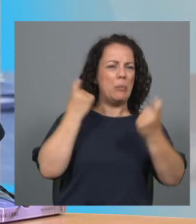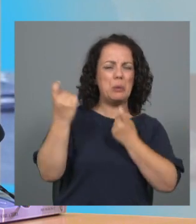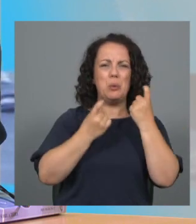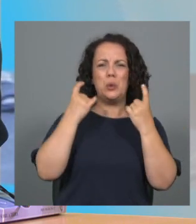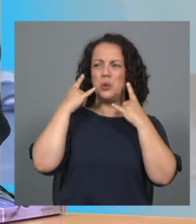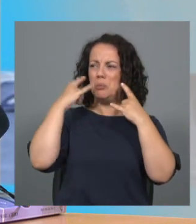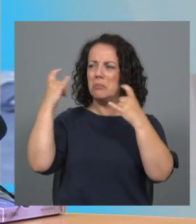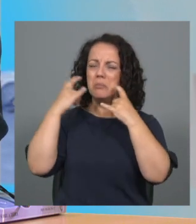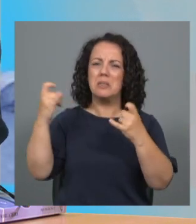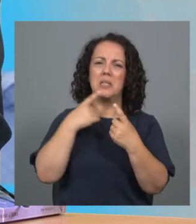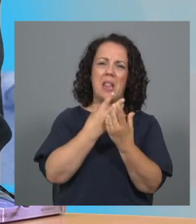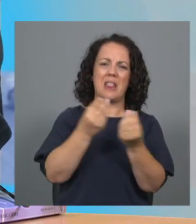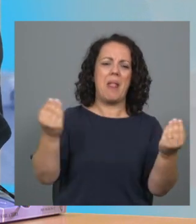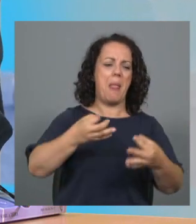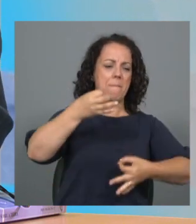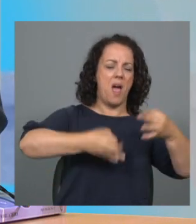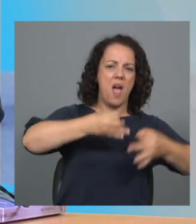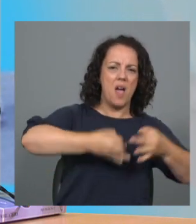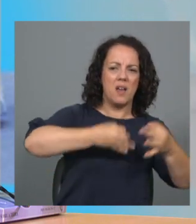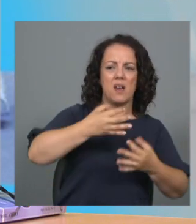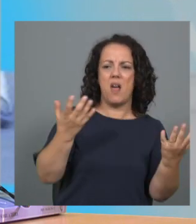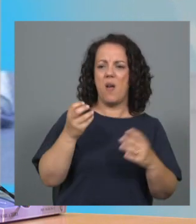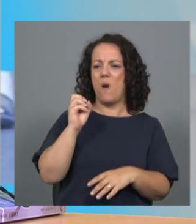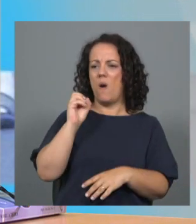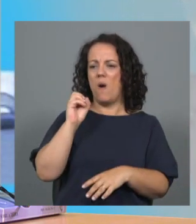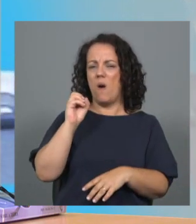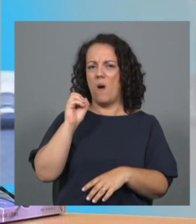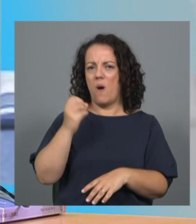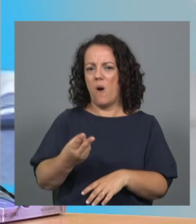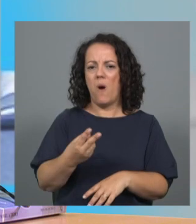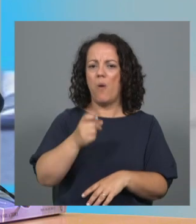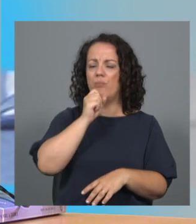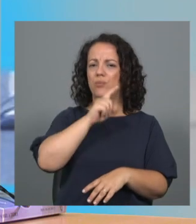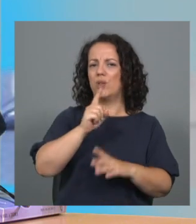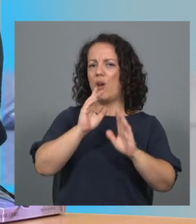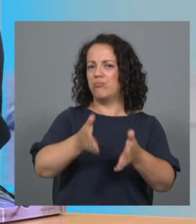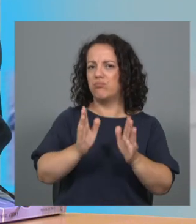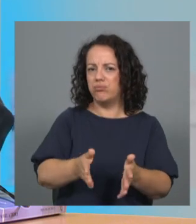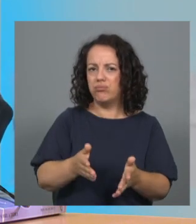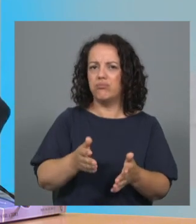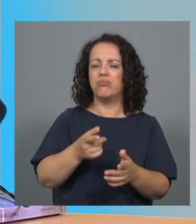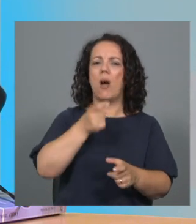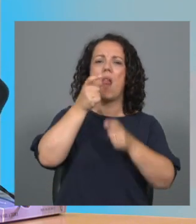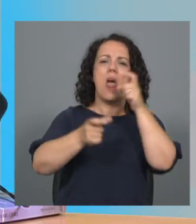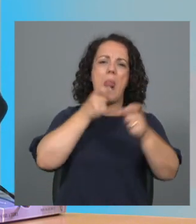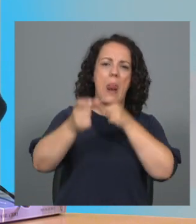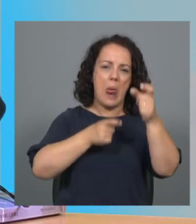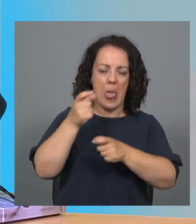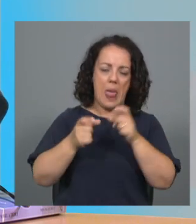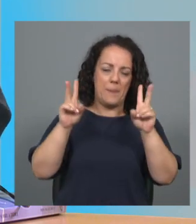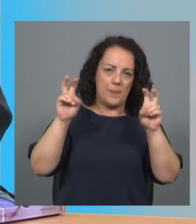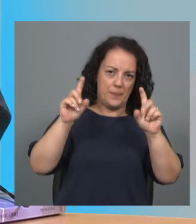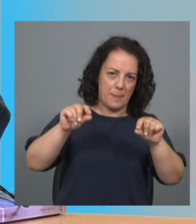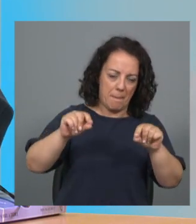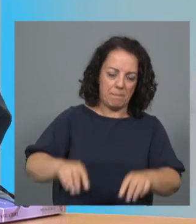são tantos, quer os das máquinas, quer aqueles que poderiam ser escusados, quer os ruídos do palavreado. Bem, e há